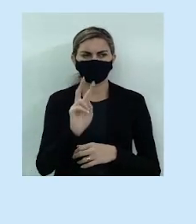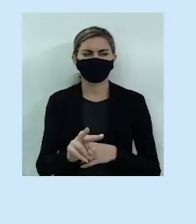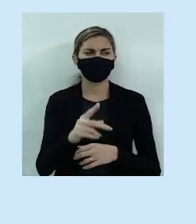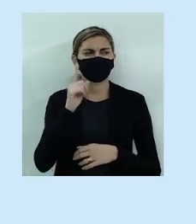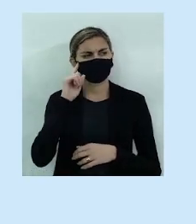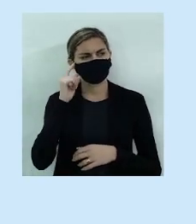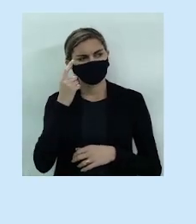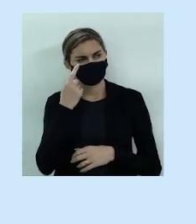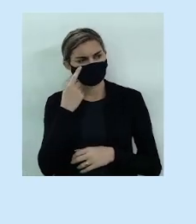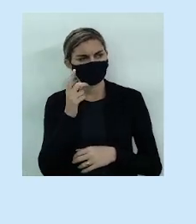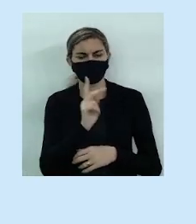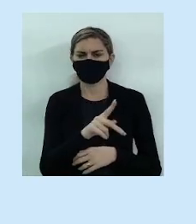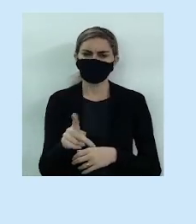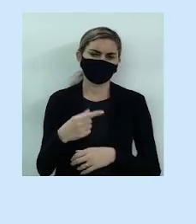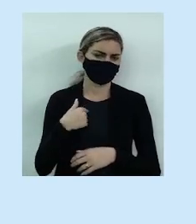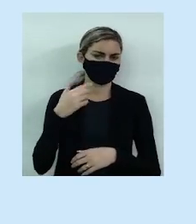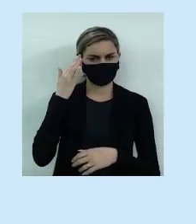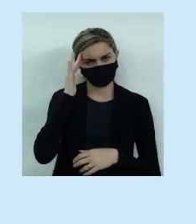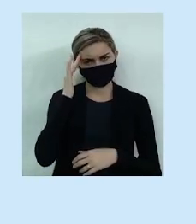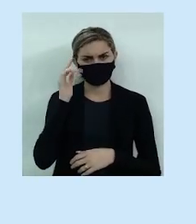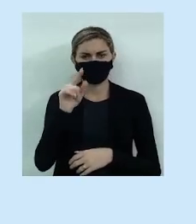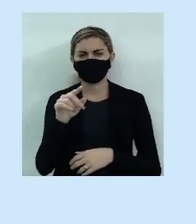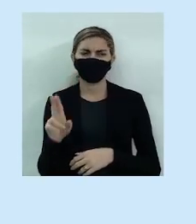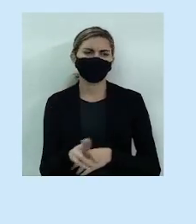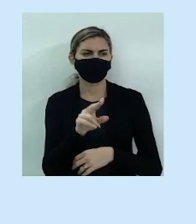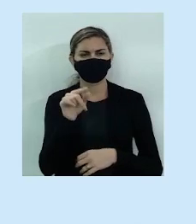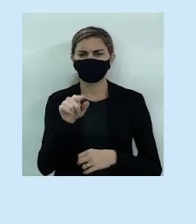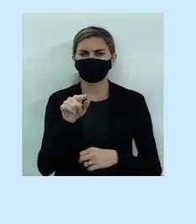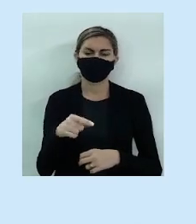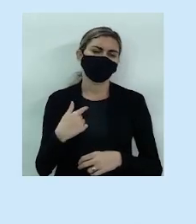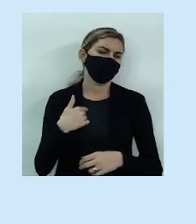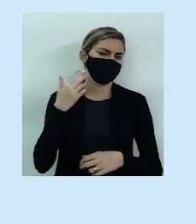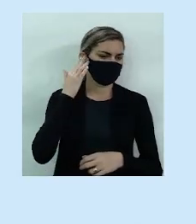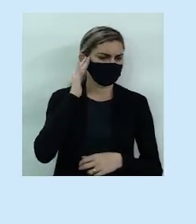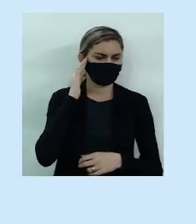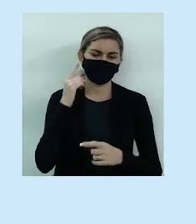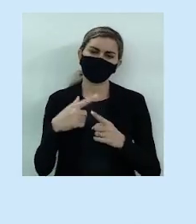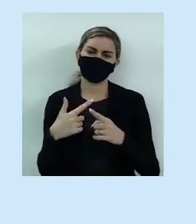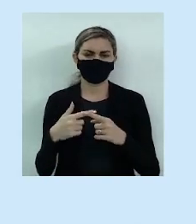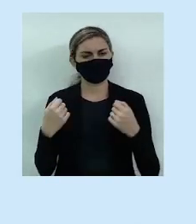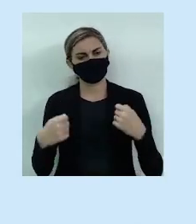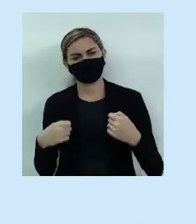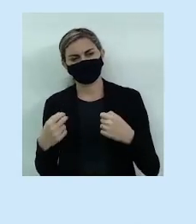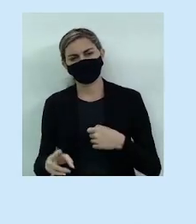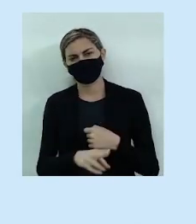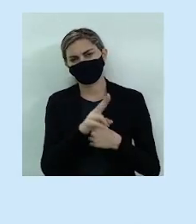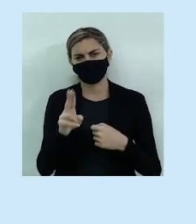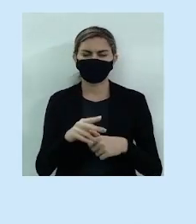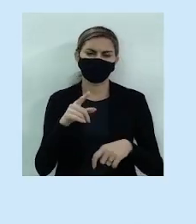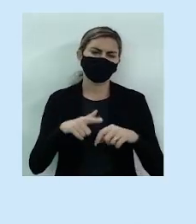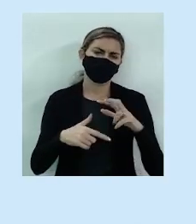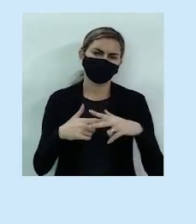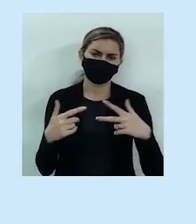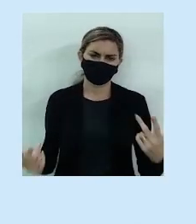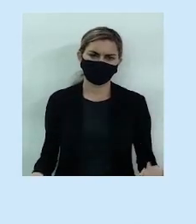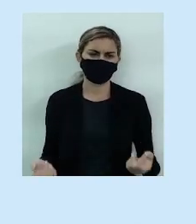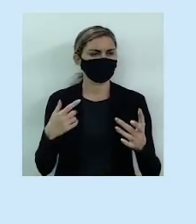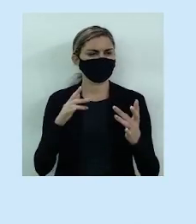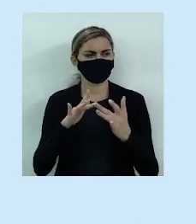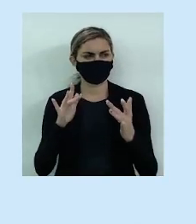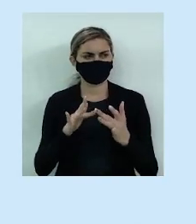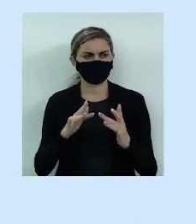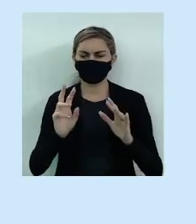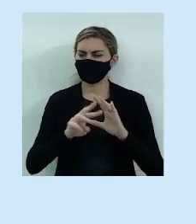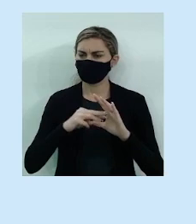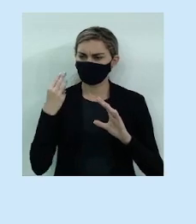tirar dúvidas. Professora, eu não entendi como é o uso disso. Professora, eu não entendi por que eu tenho que utilizar tal material. Entre em contato,